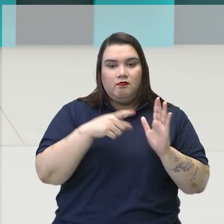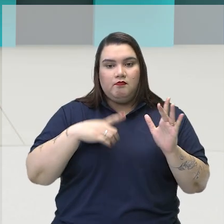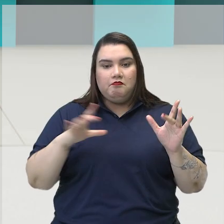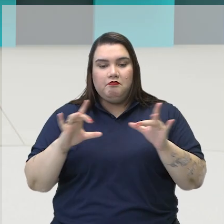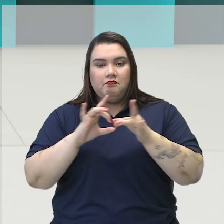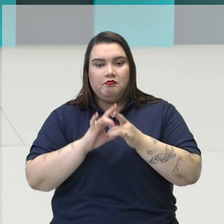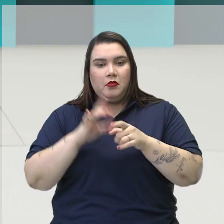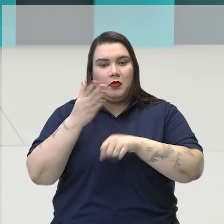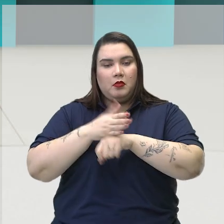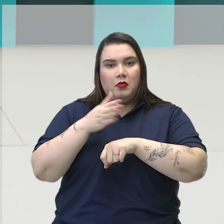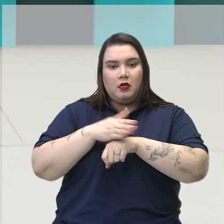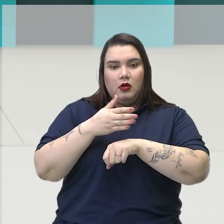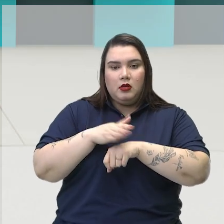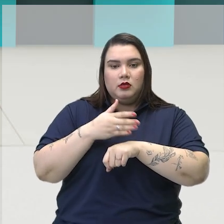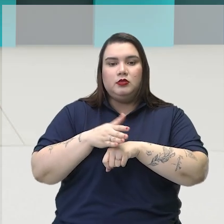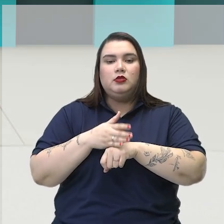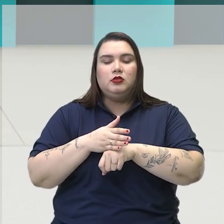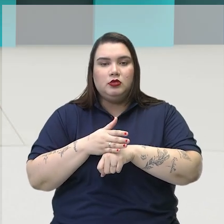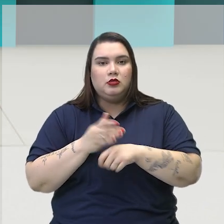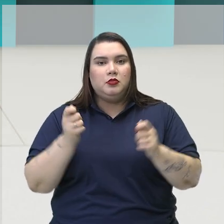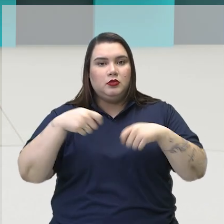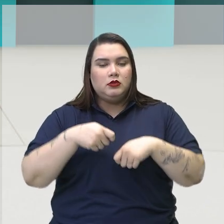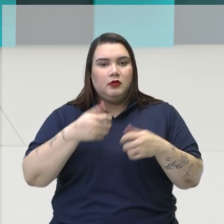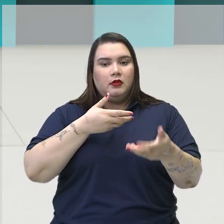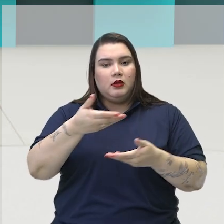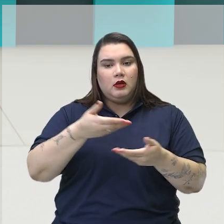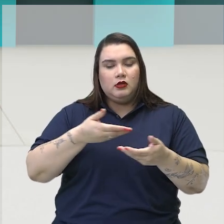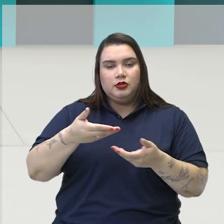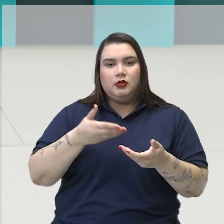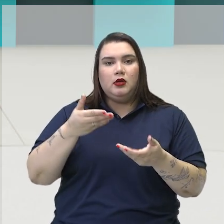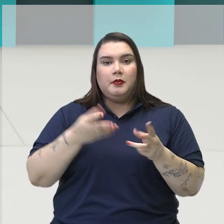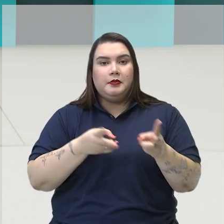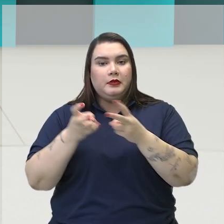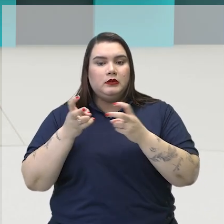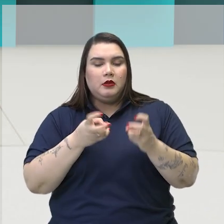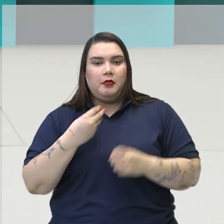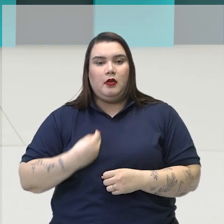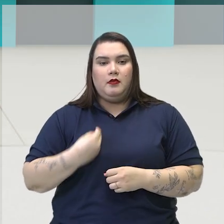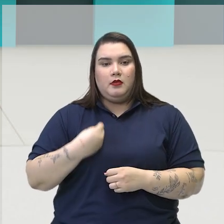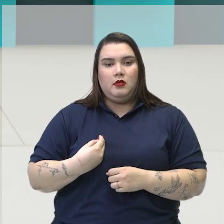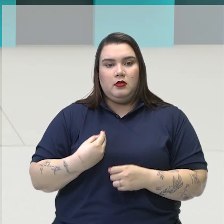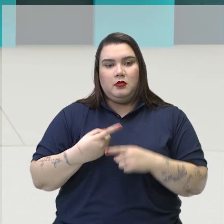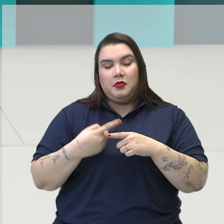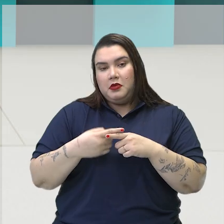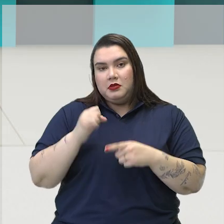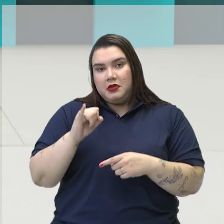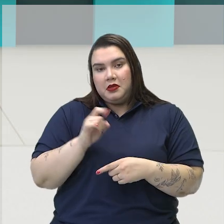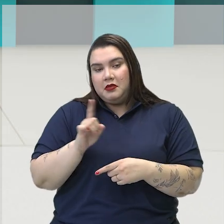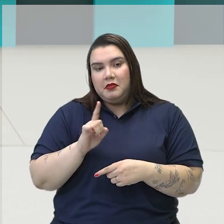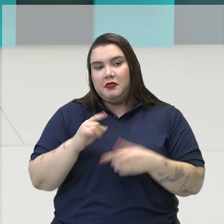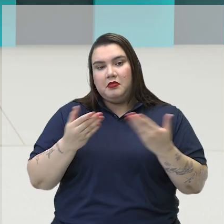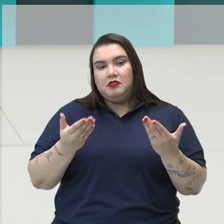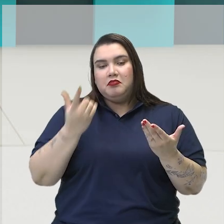lhe serve como prática de reconhecimento e interação com a realidade. Porque senão, de nada